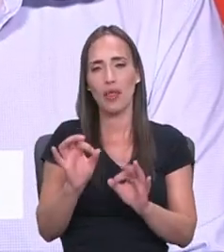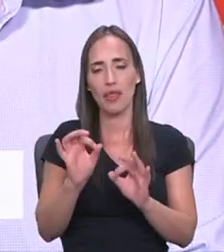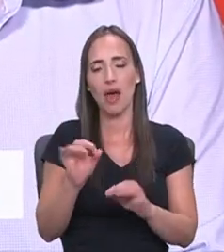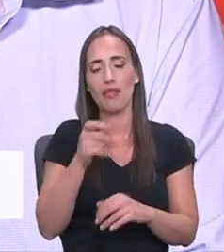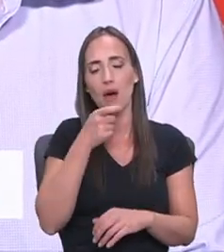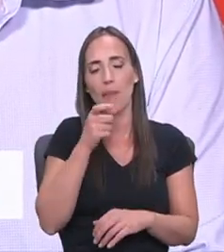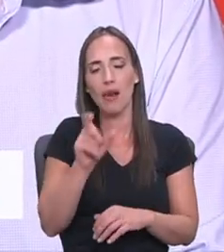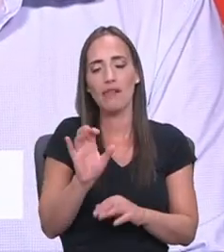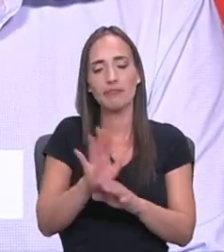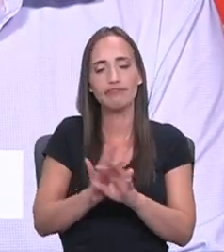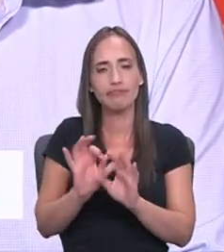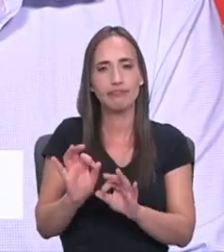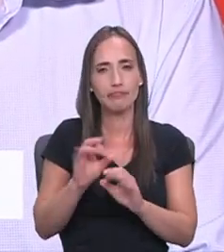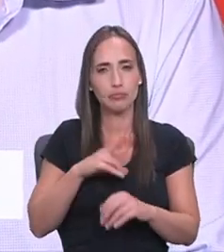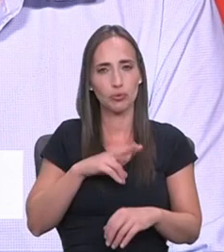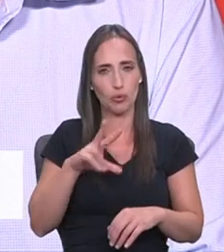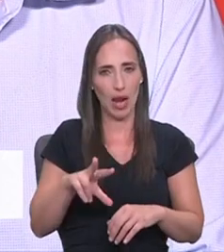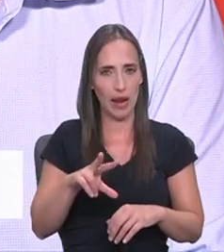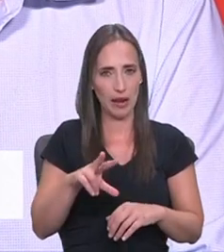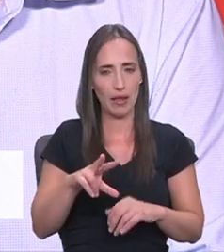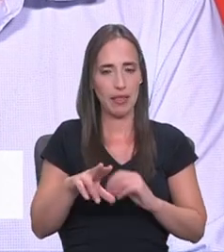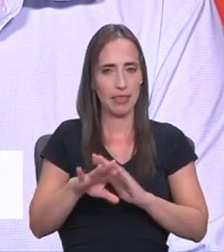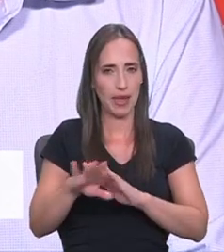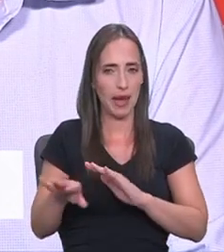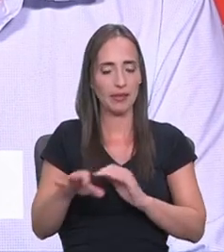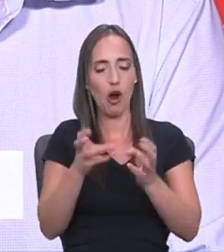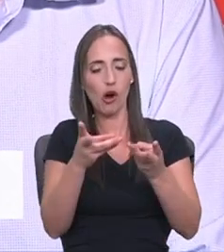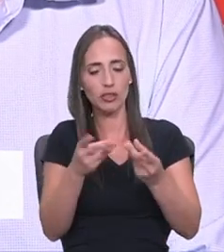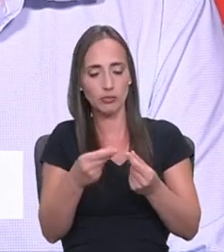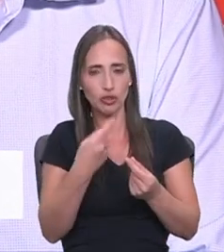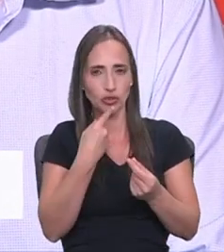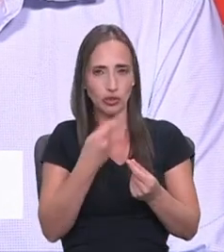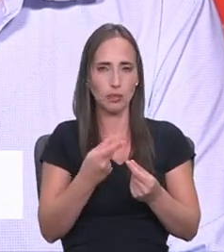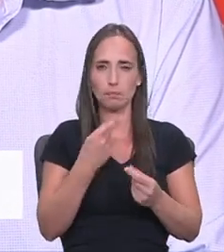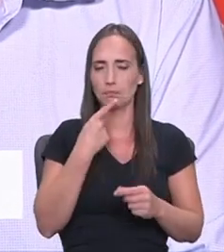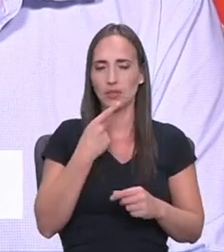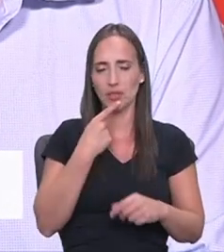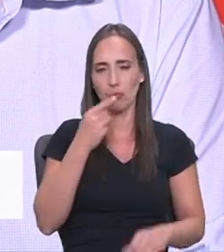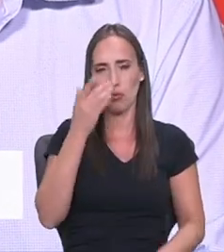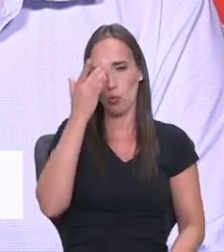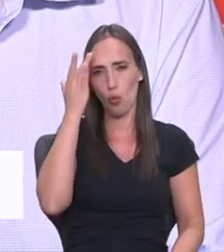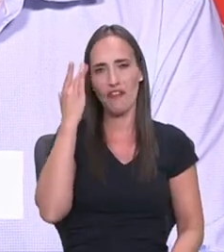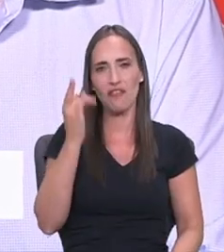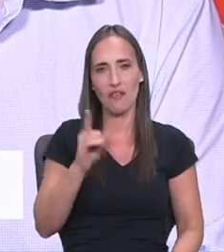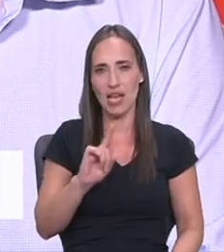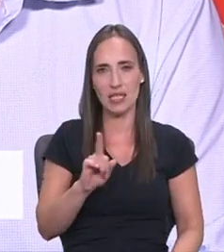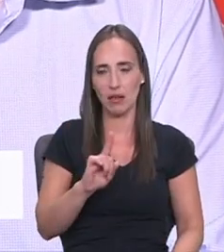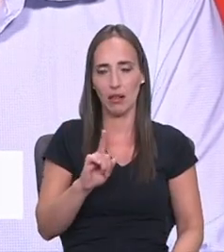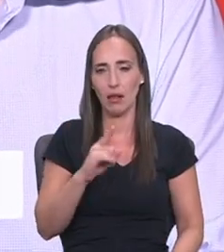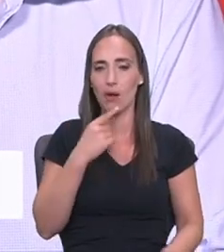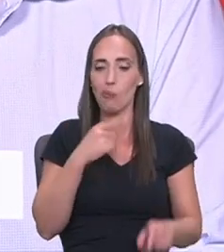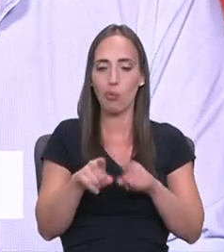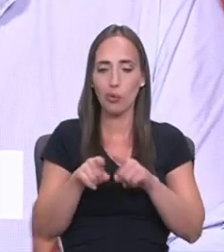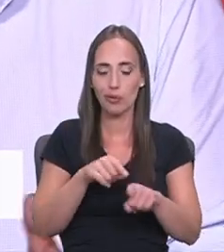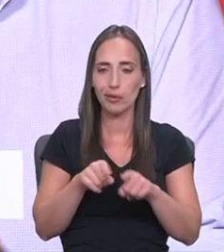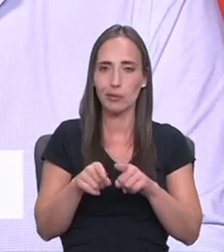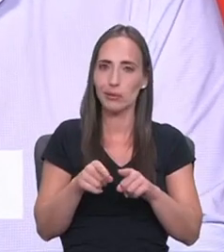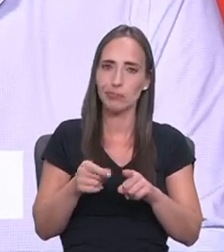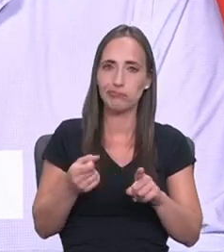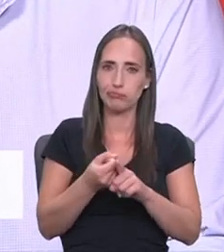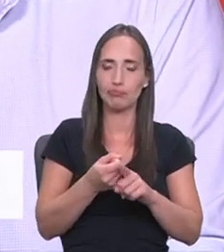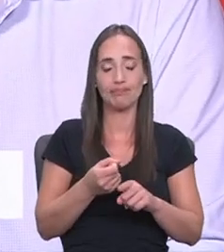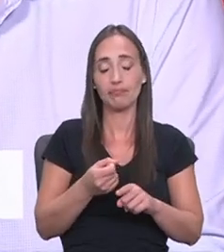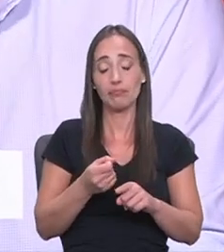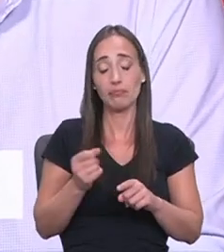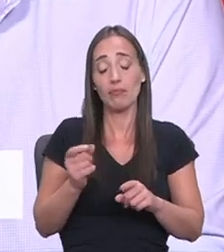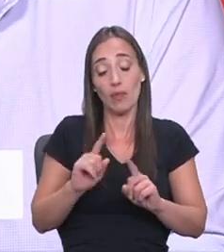direita em Portugal é usada para descrever este orçamento percebe-se que não é fácil combatê-lo politicamente não sem dúvida há aqui uma